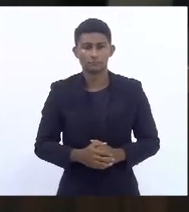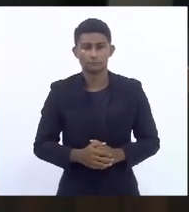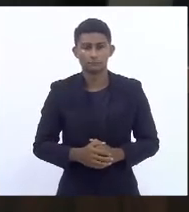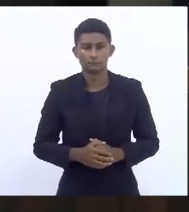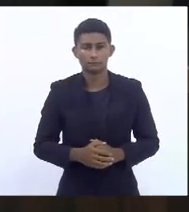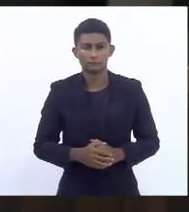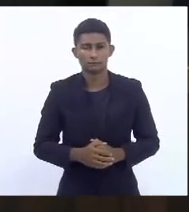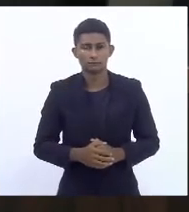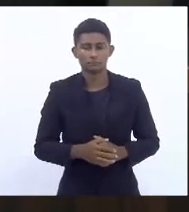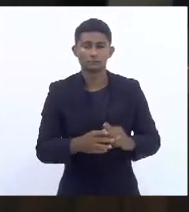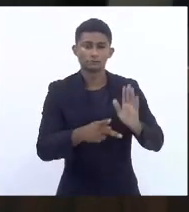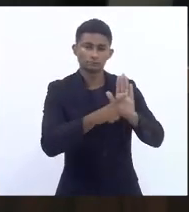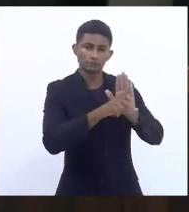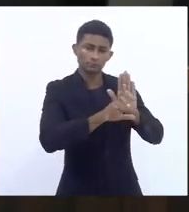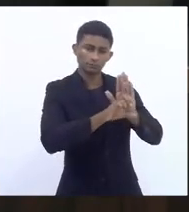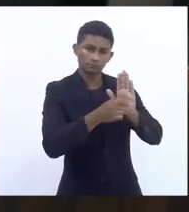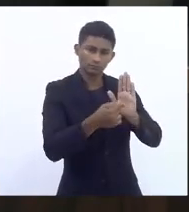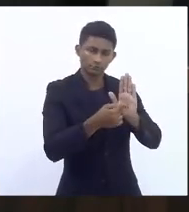Número, projeto de lei